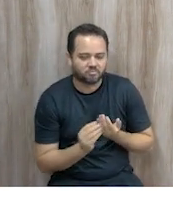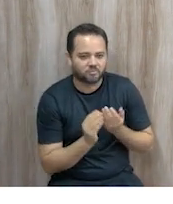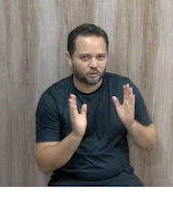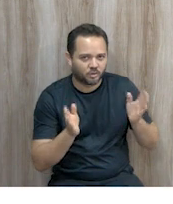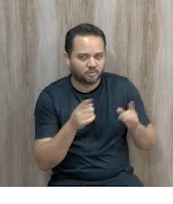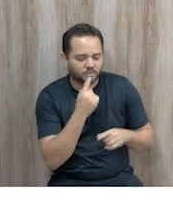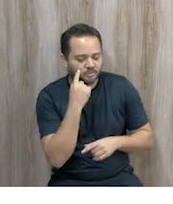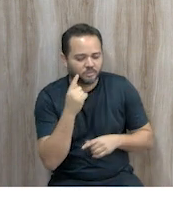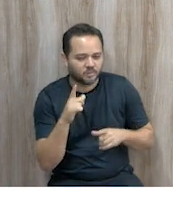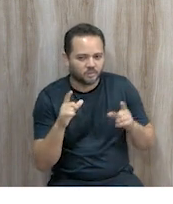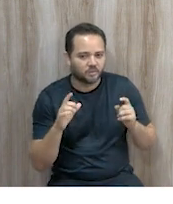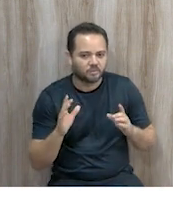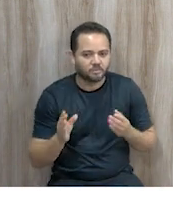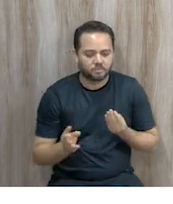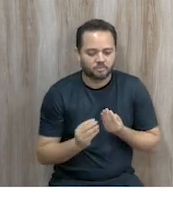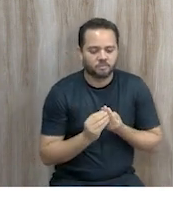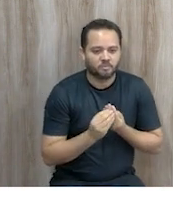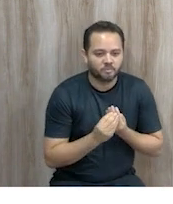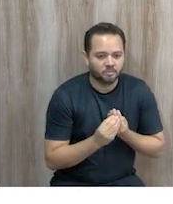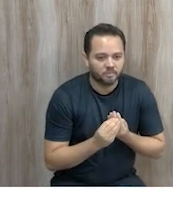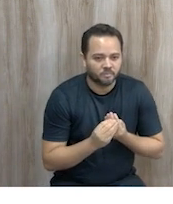conjuntivo, colocado ali por dentro,